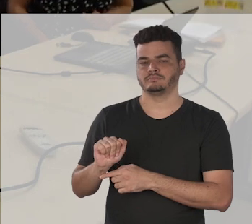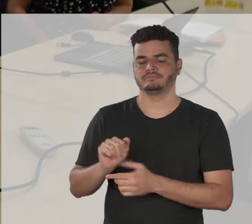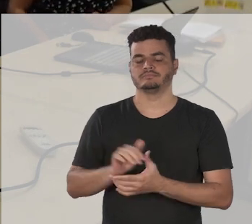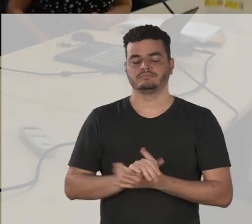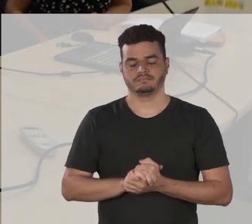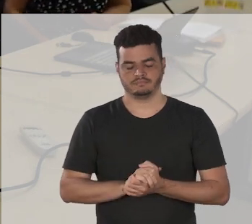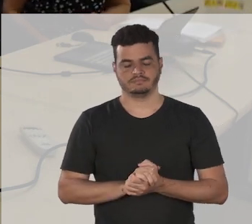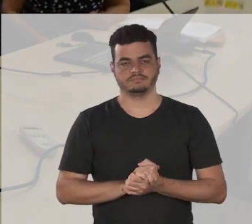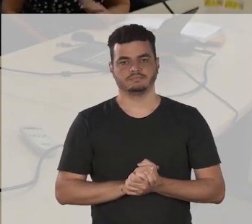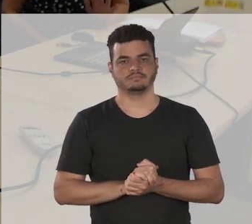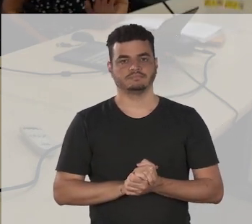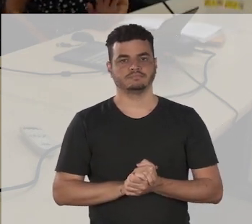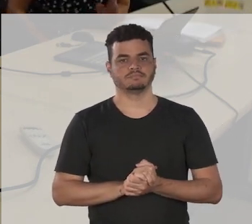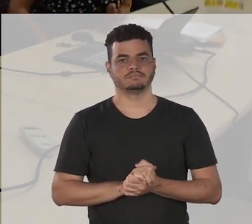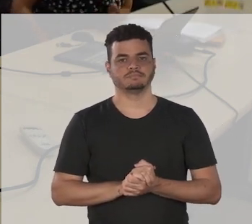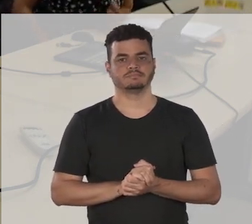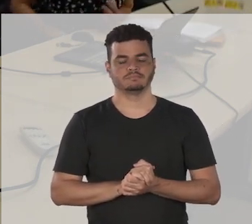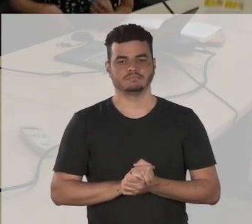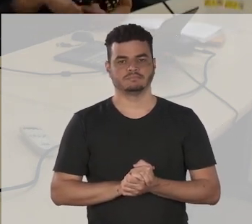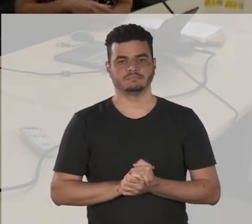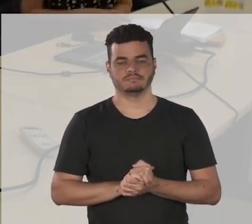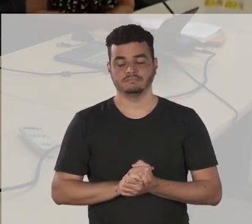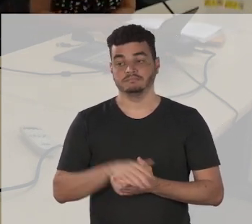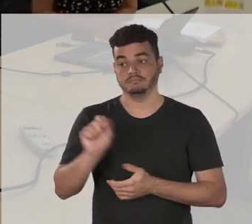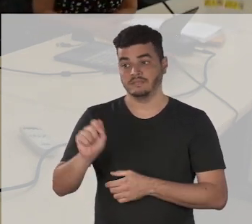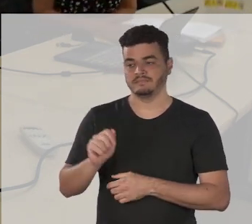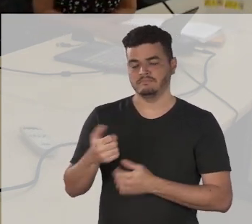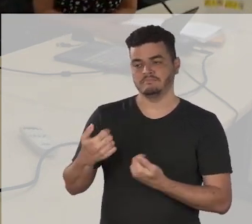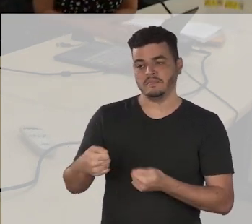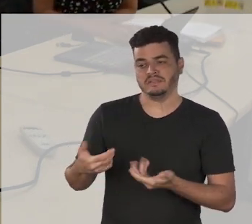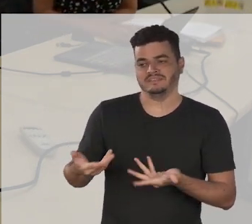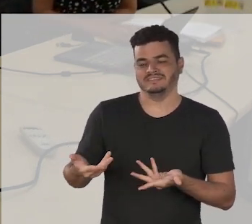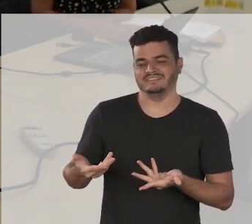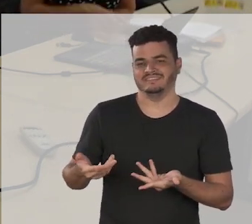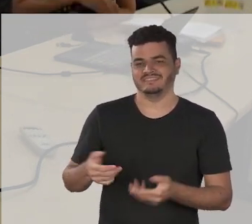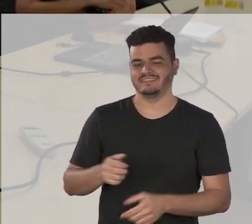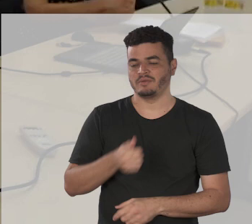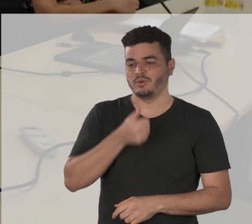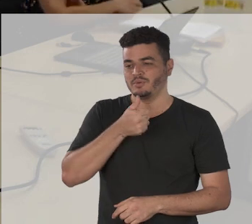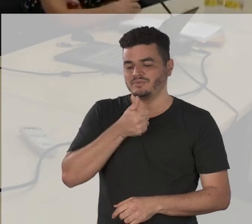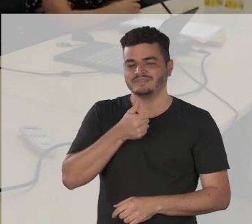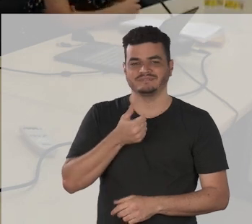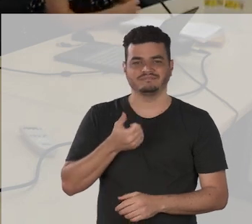gravar. Para a gravação, não? Se não, para a transmissão.